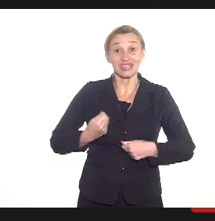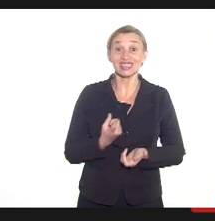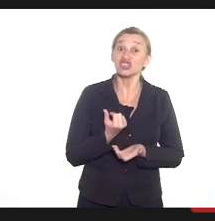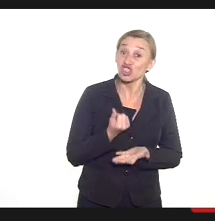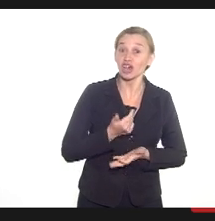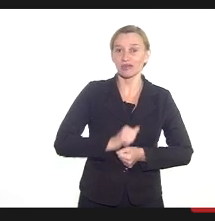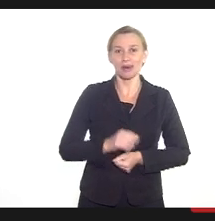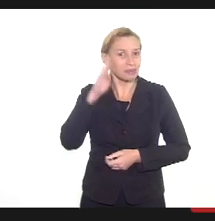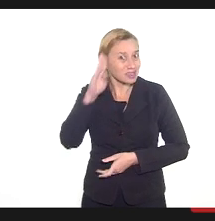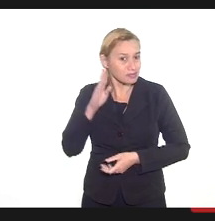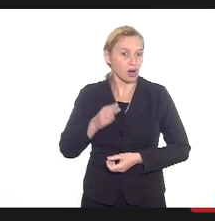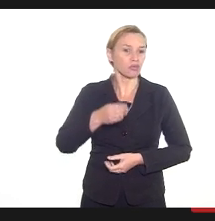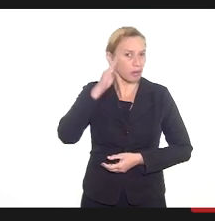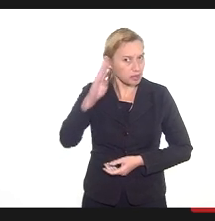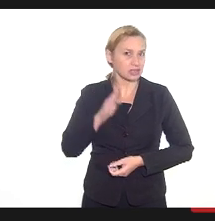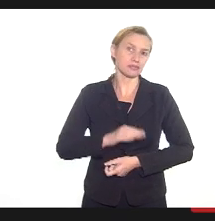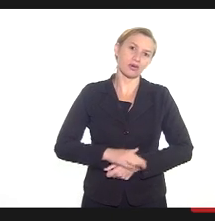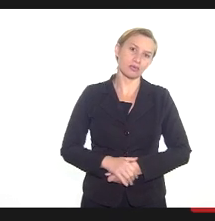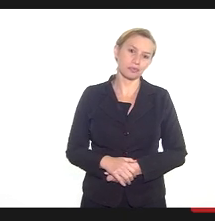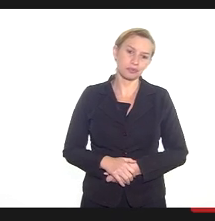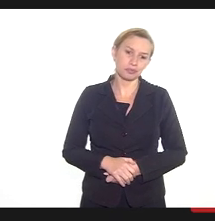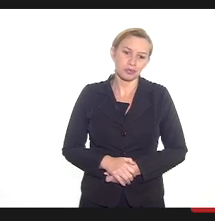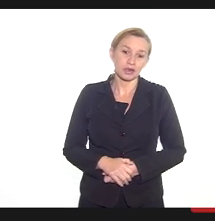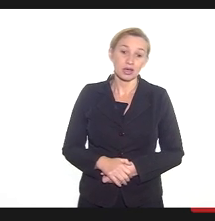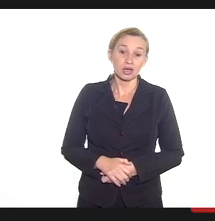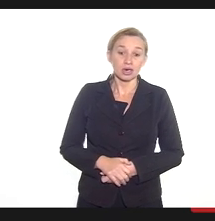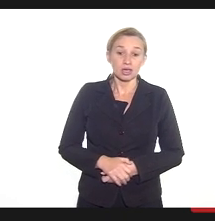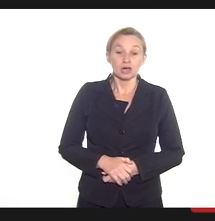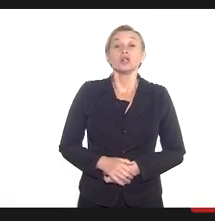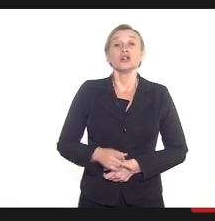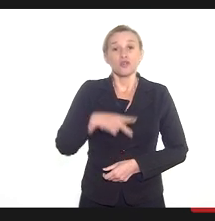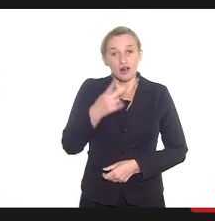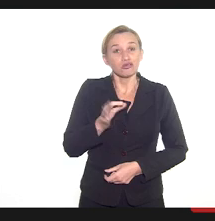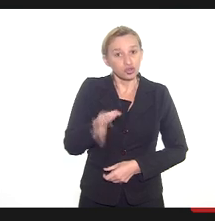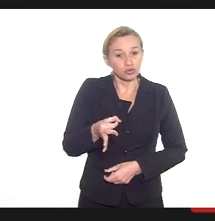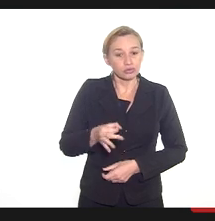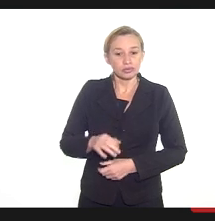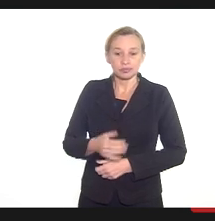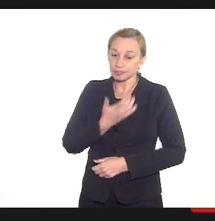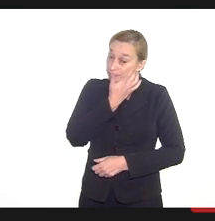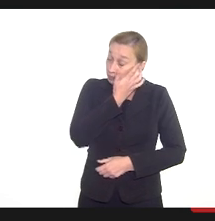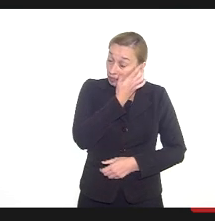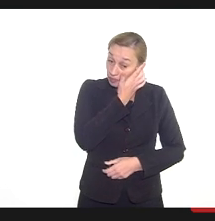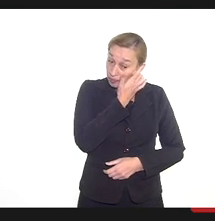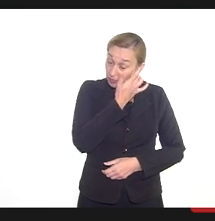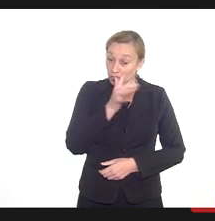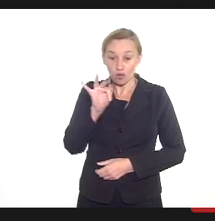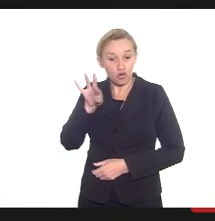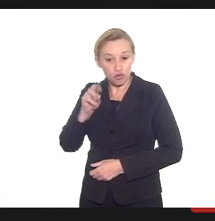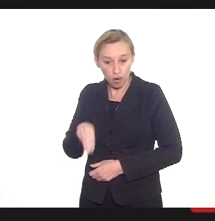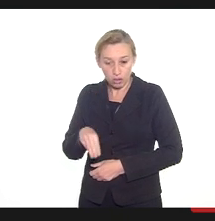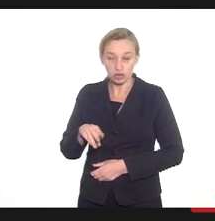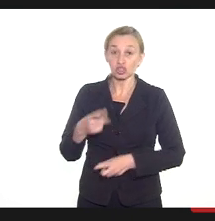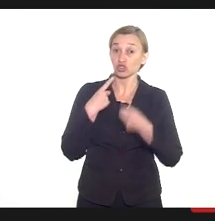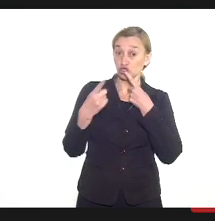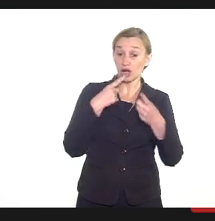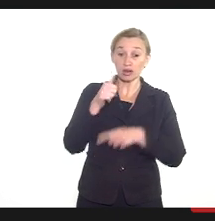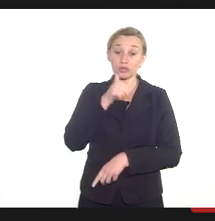é fundamental, é fundamental. E aí eu reafirmo que o Fórum de Diálogo de Mulheres